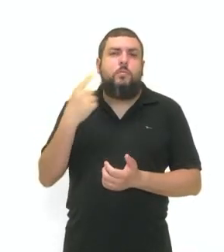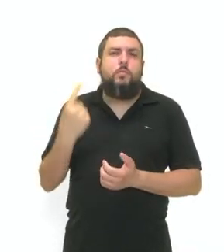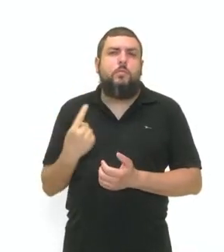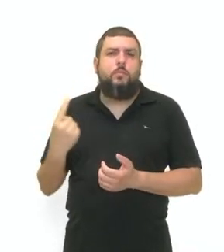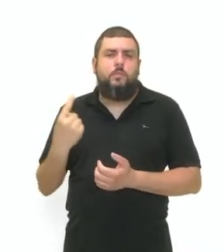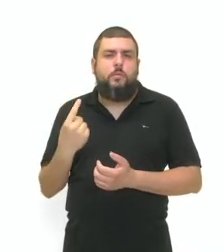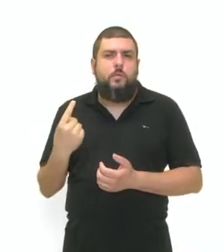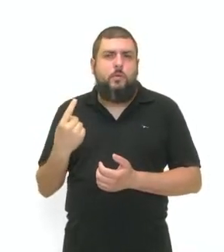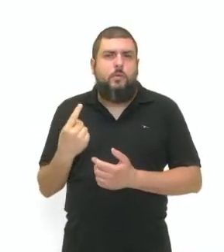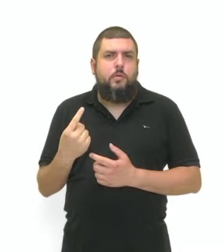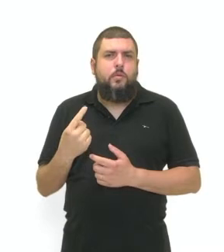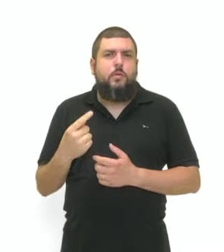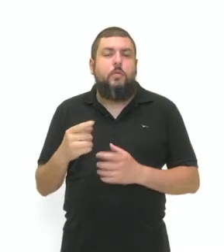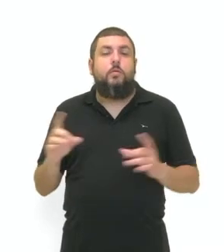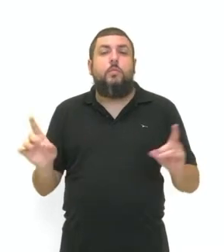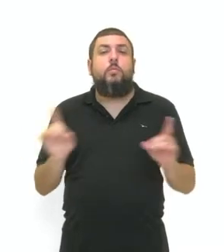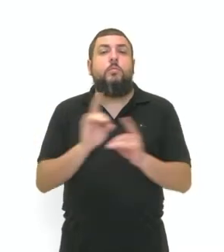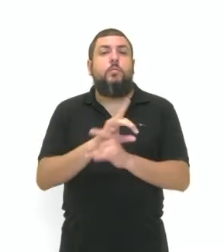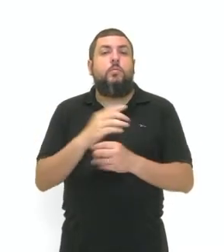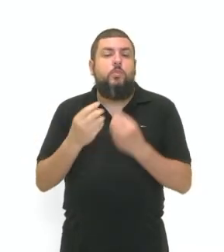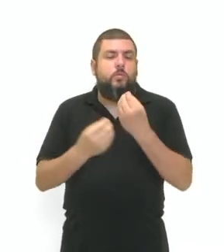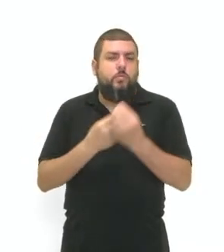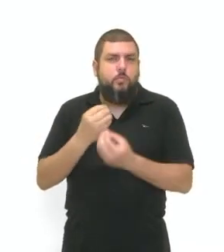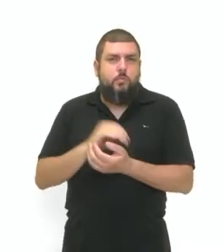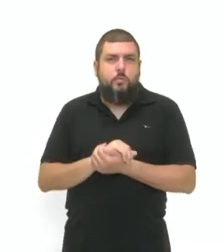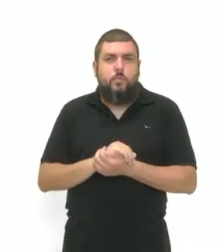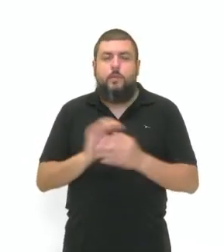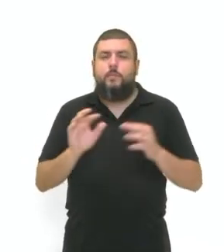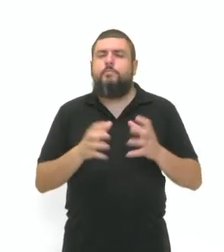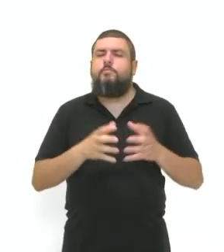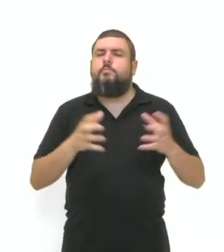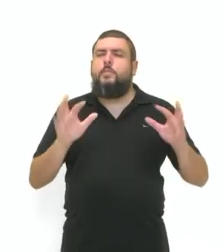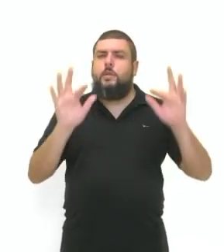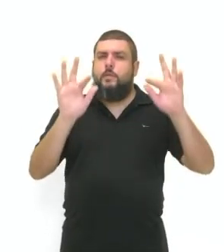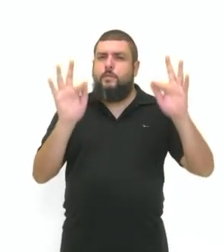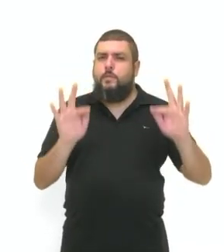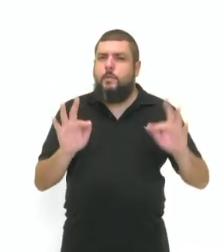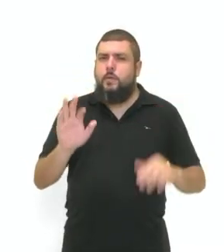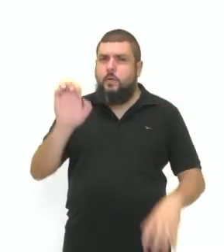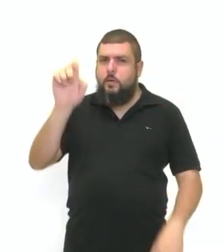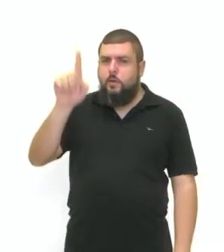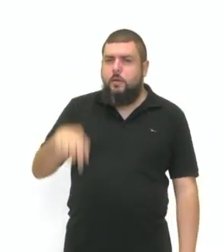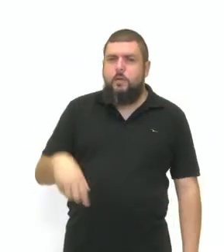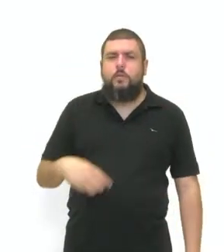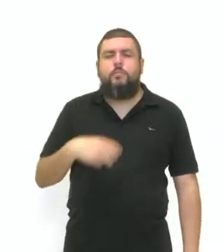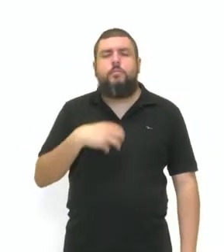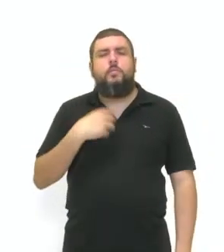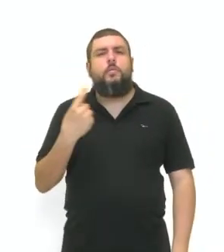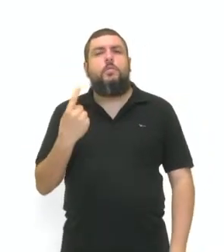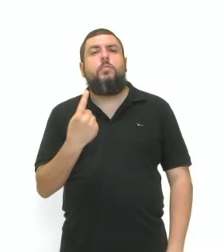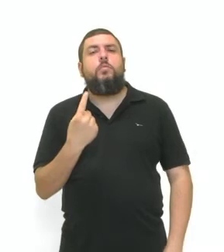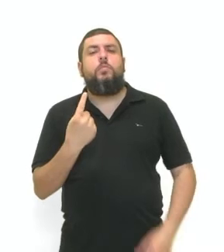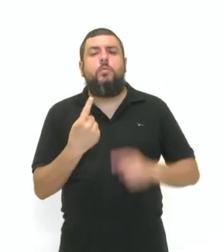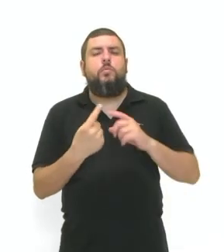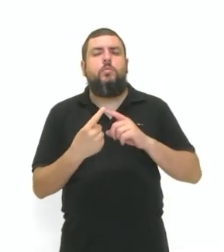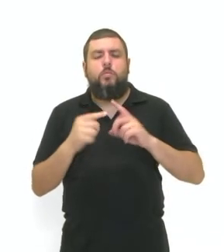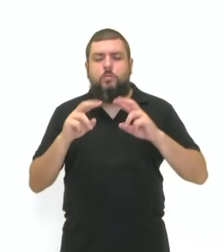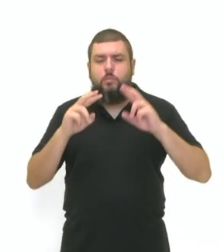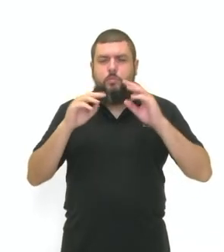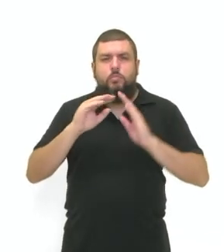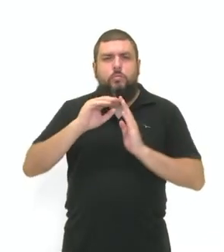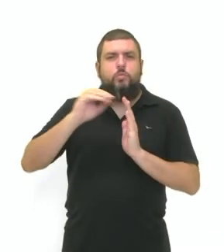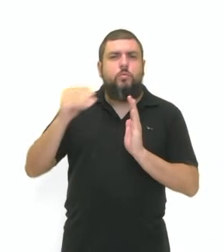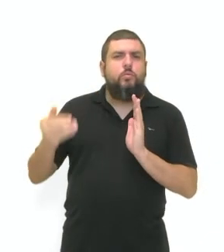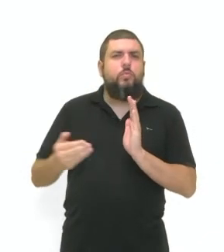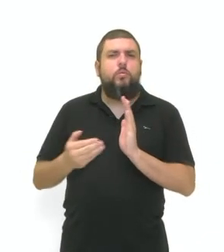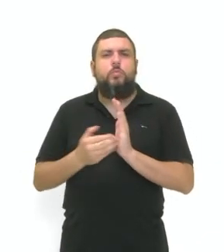Que a grande felicidade seria estar-se inteiramente só, em companhia de alguém. Então, esses